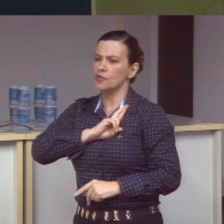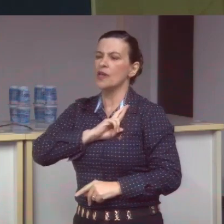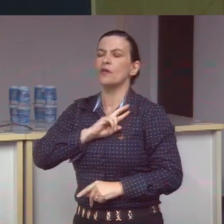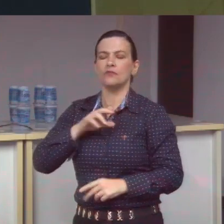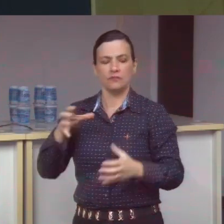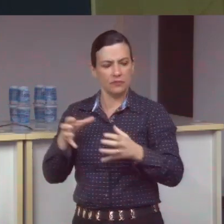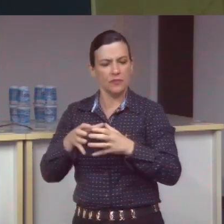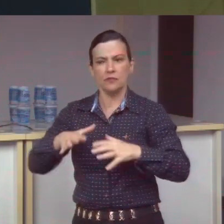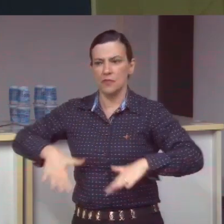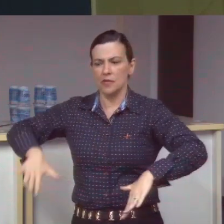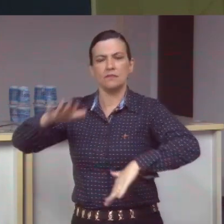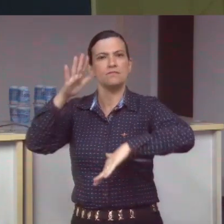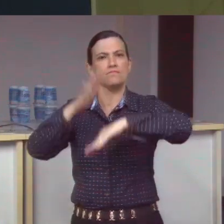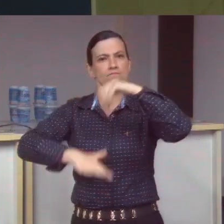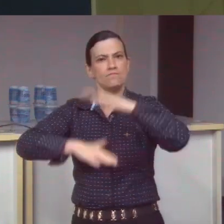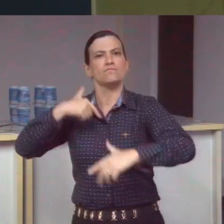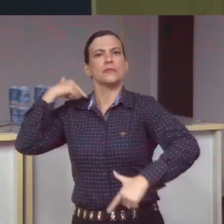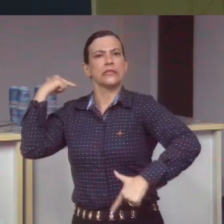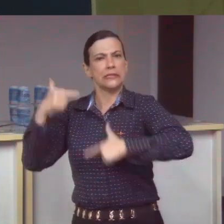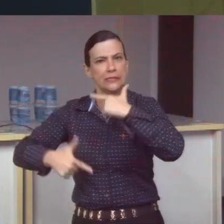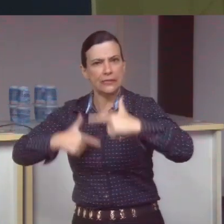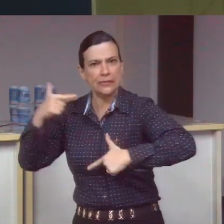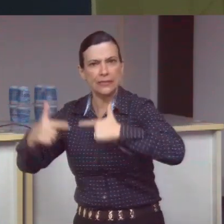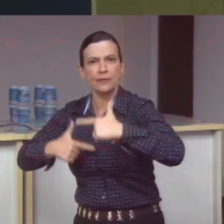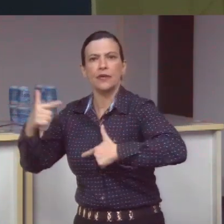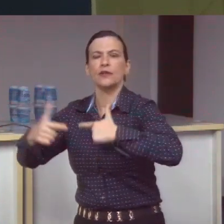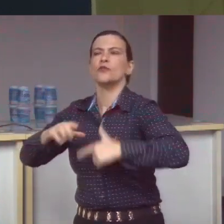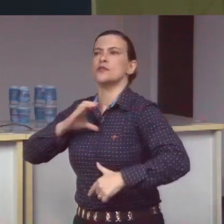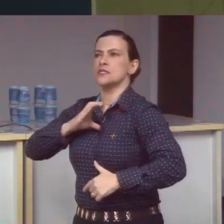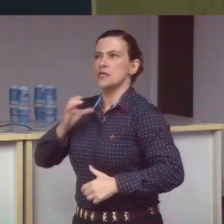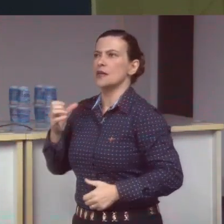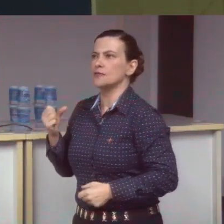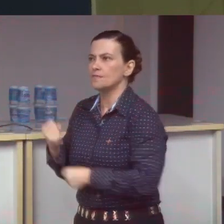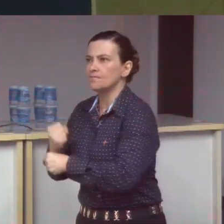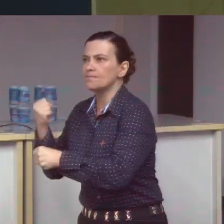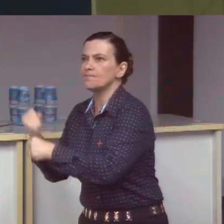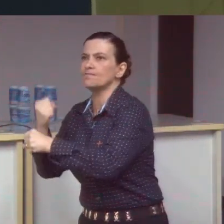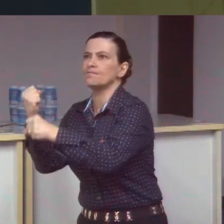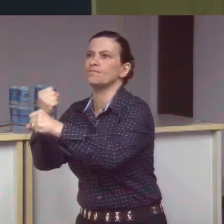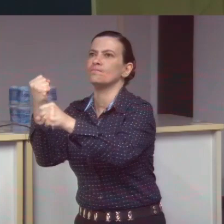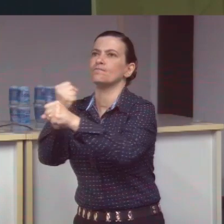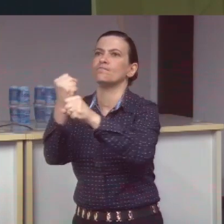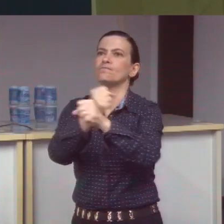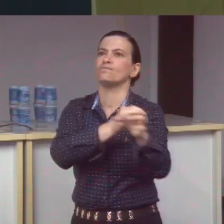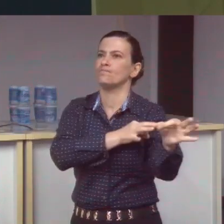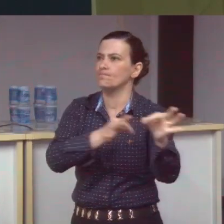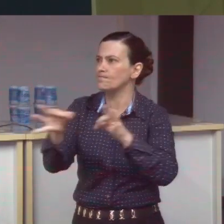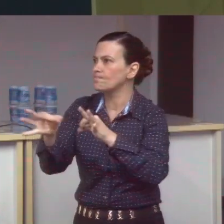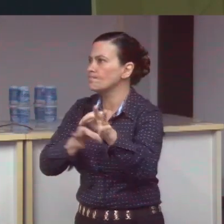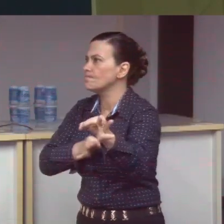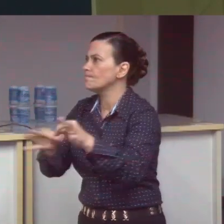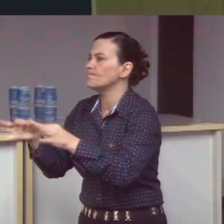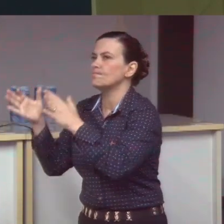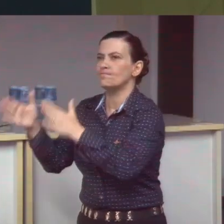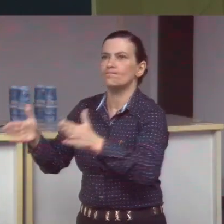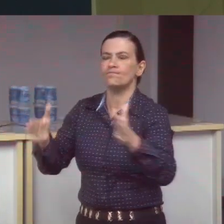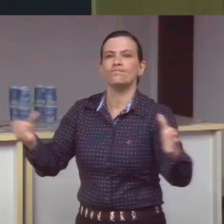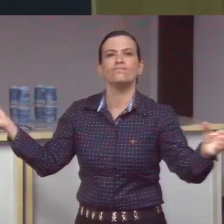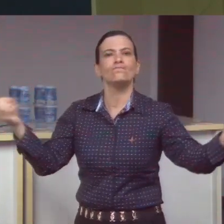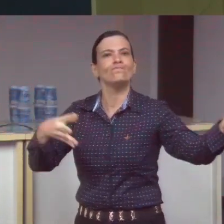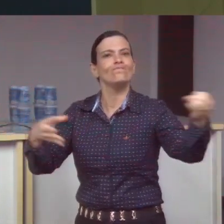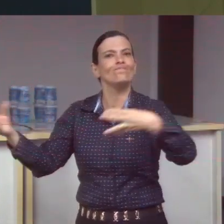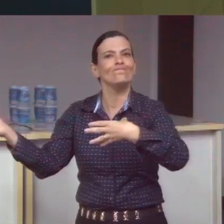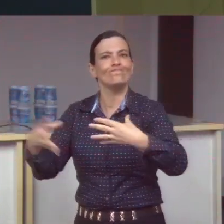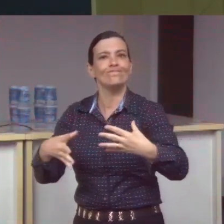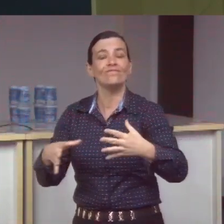Eles acusaram o baque. Né? Foi muito difícil. Né? A gente não suportou isto no início. Acabou